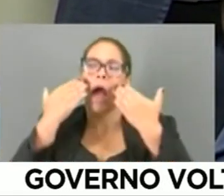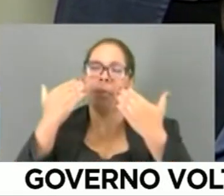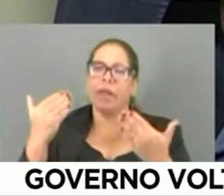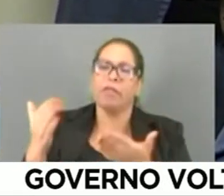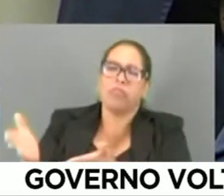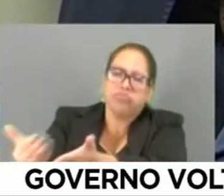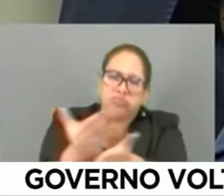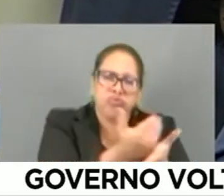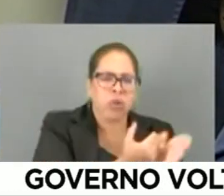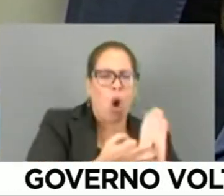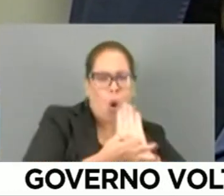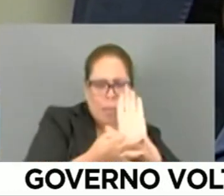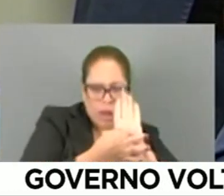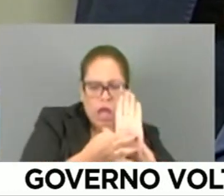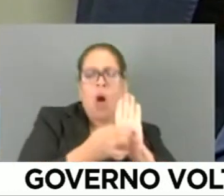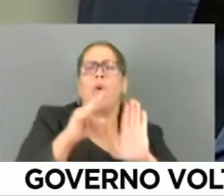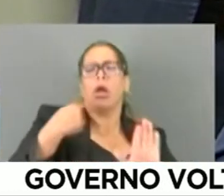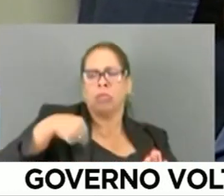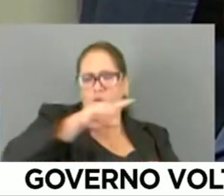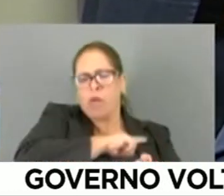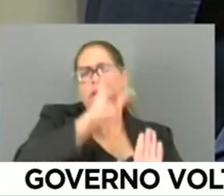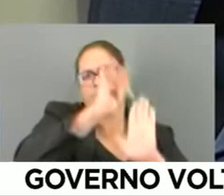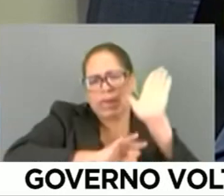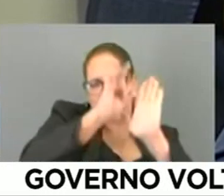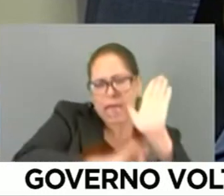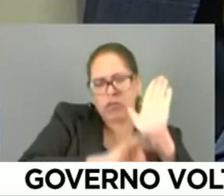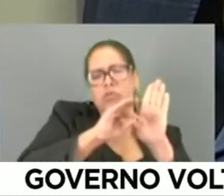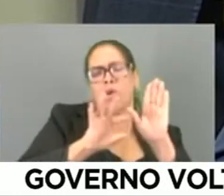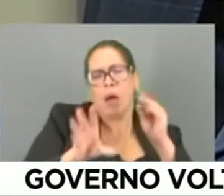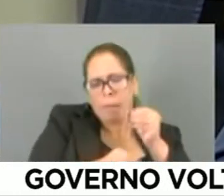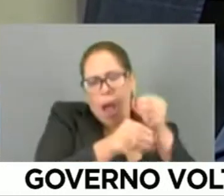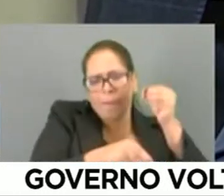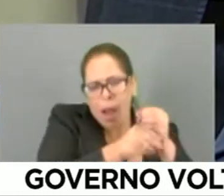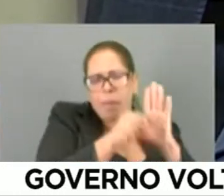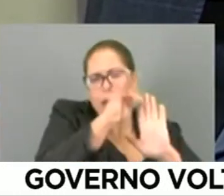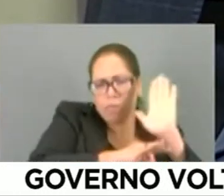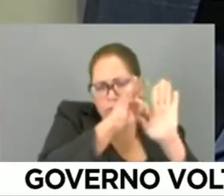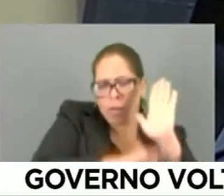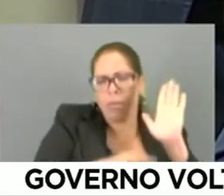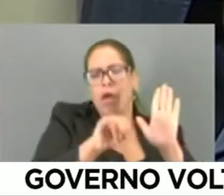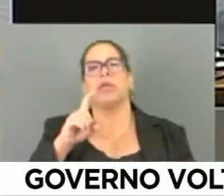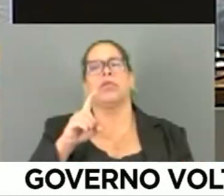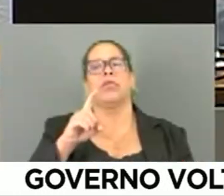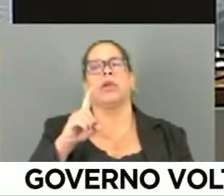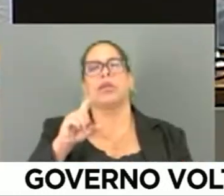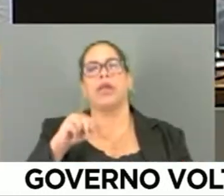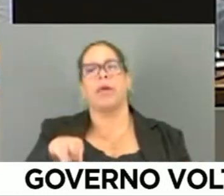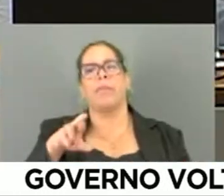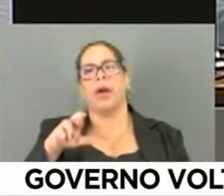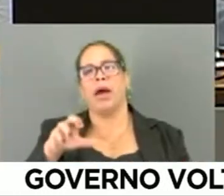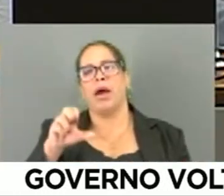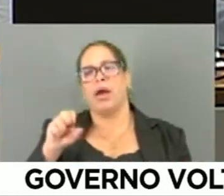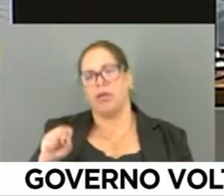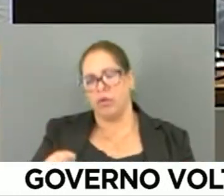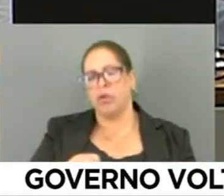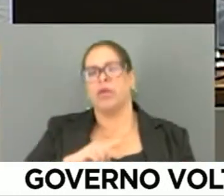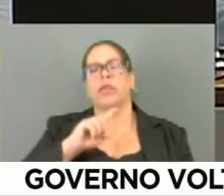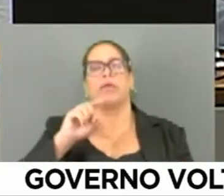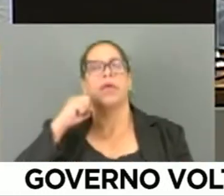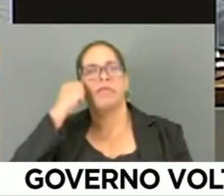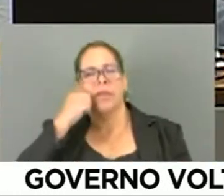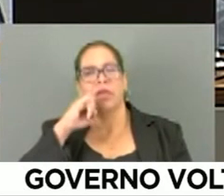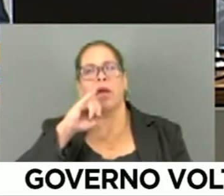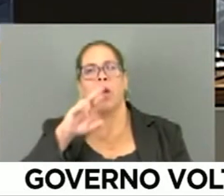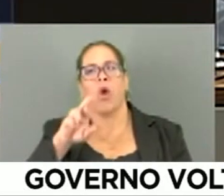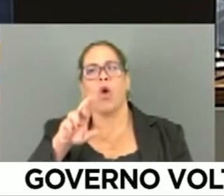será apresentado ao relator do PLP 68/2024 na Comissão de Constituição, Justiça e Cidadania. O senador já sinalizou que mudanças